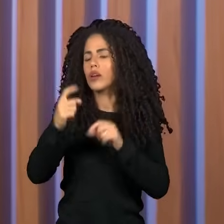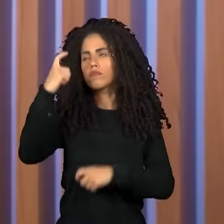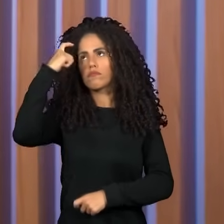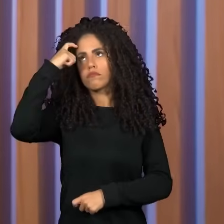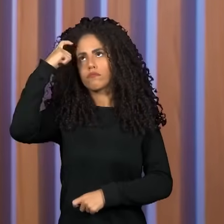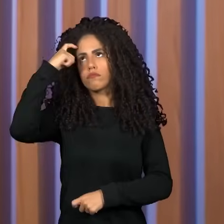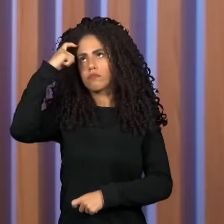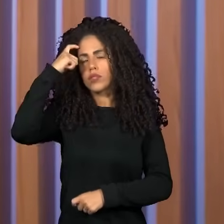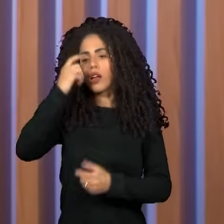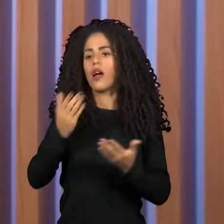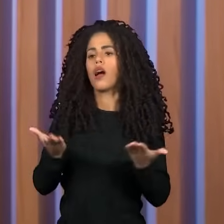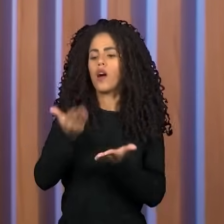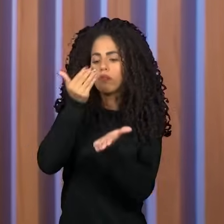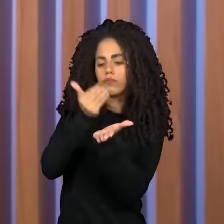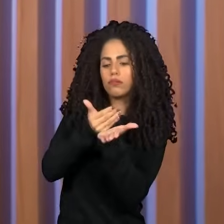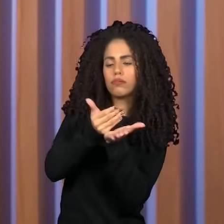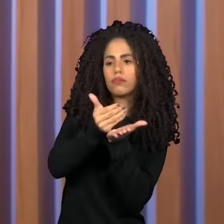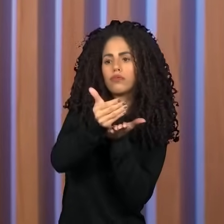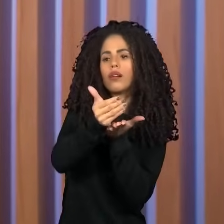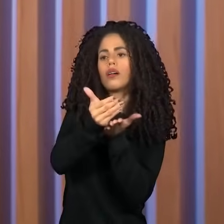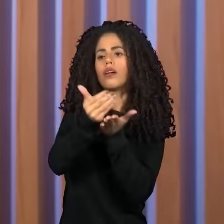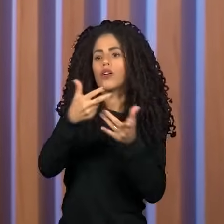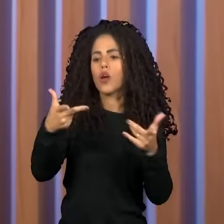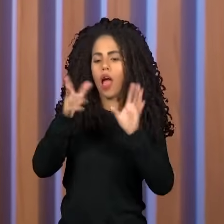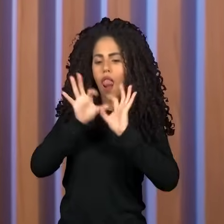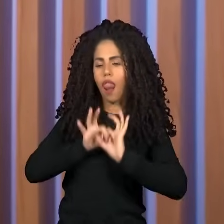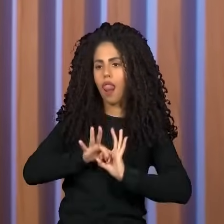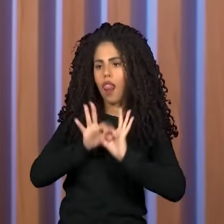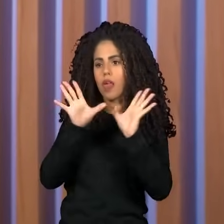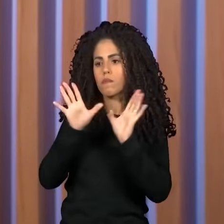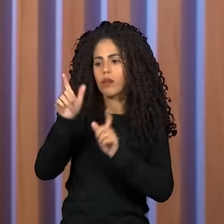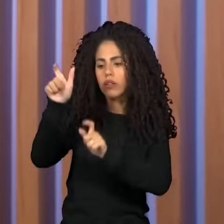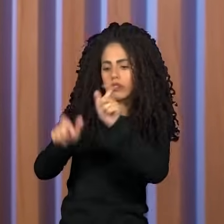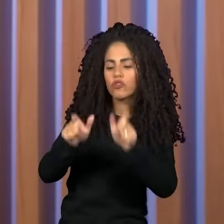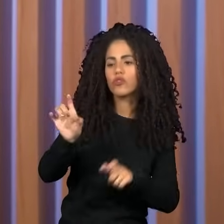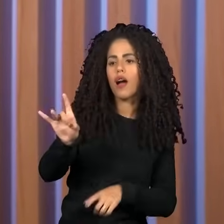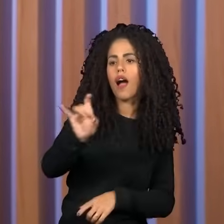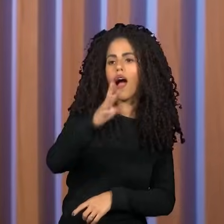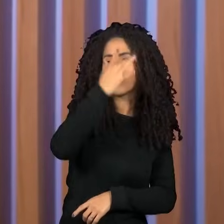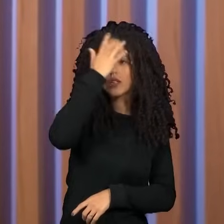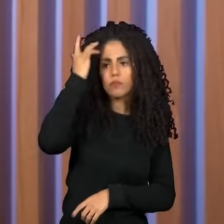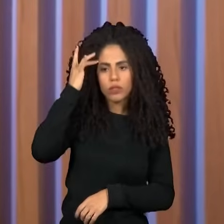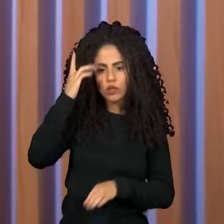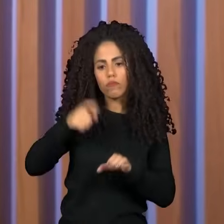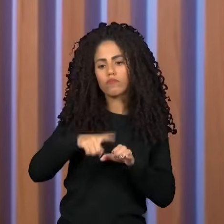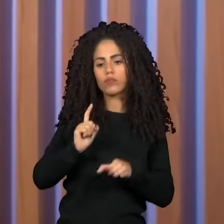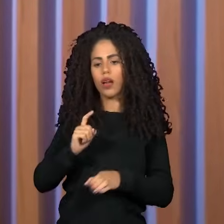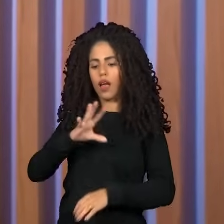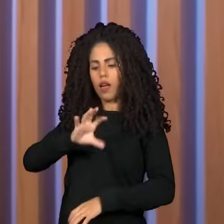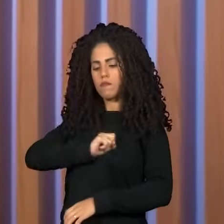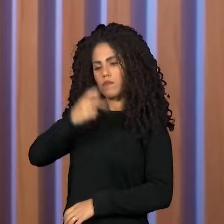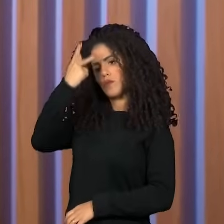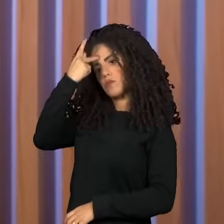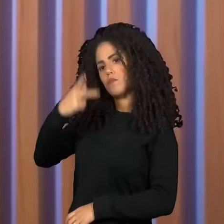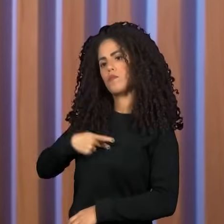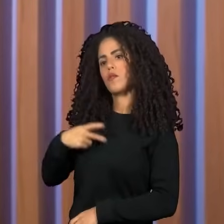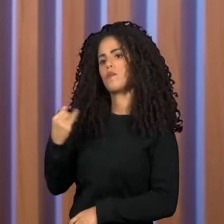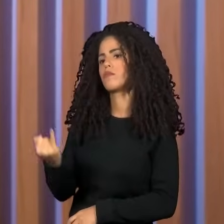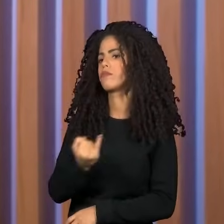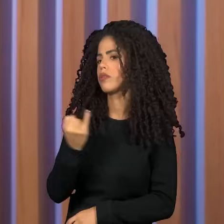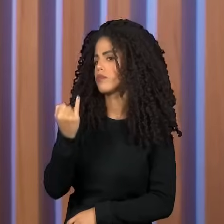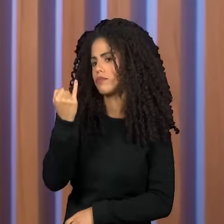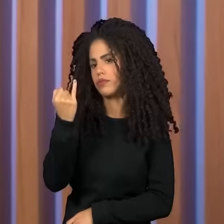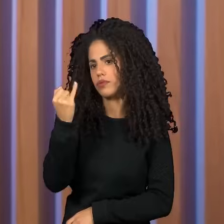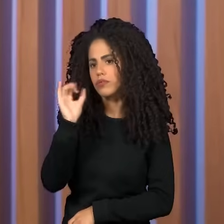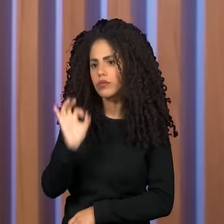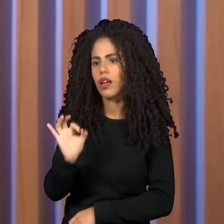pensar como, a partir de alguns pilares, por exemplo, a liberdade individual, a autonomia emocional e o autocuidado intransferíveis, como essas prerrogativas